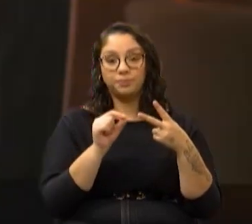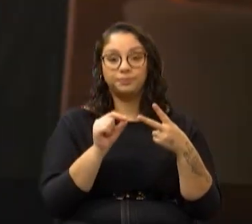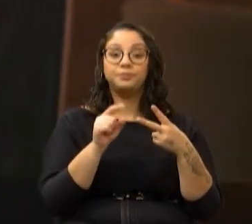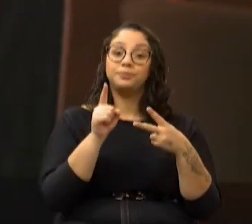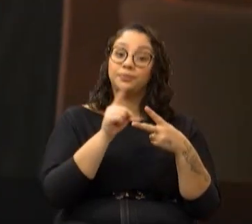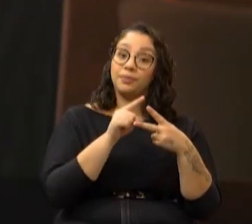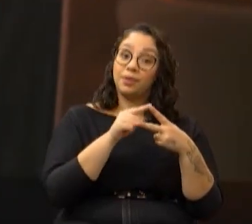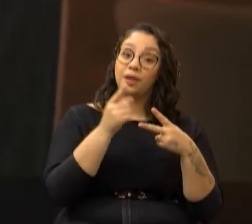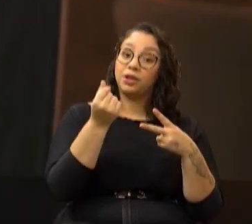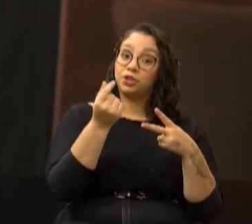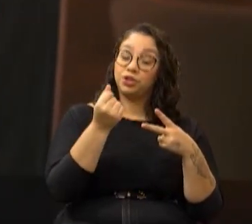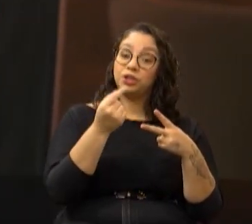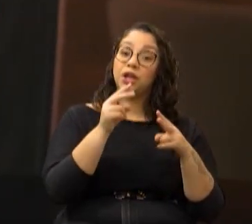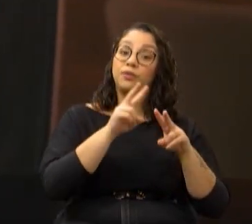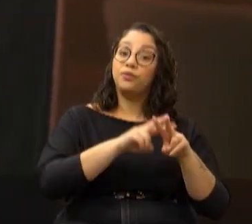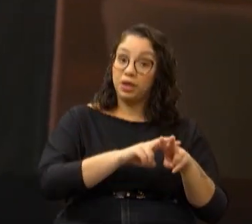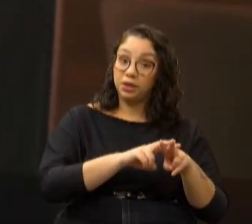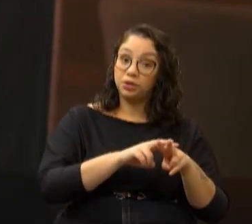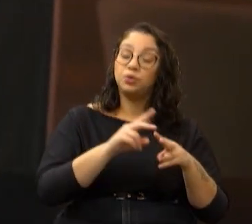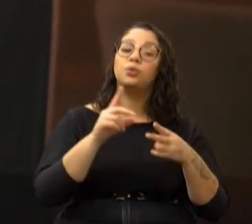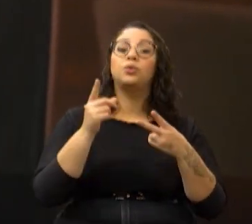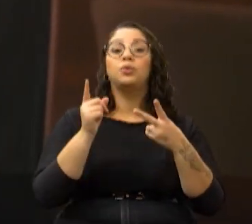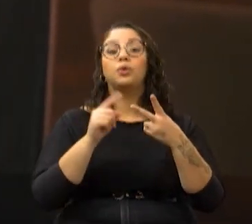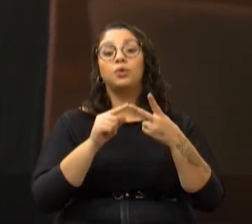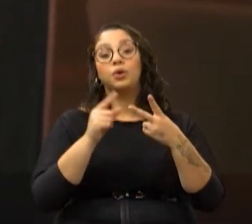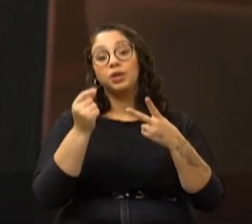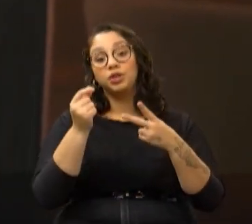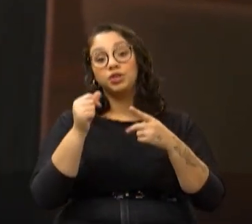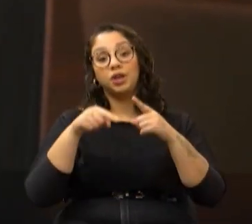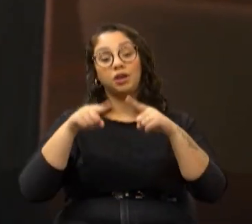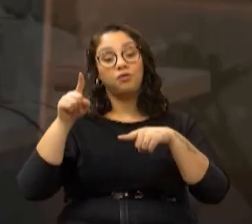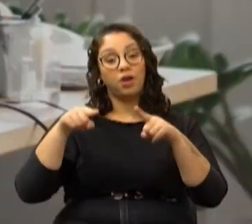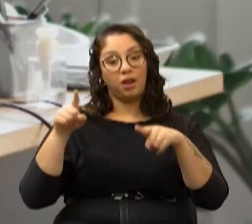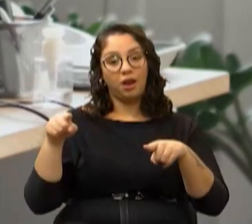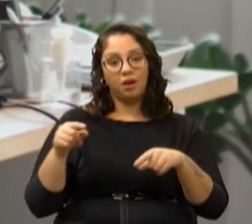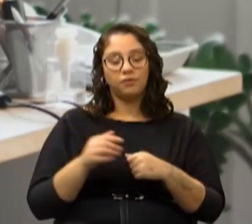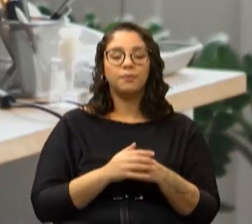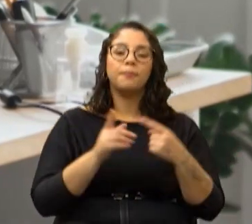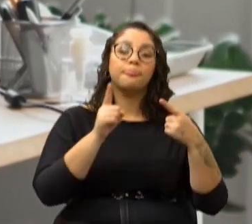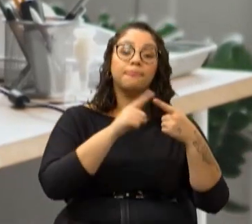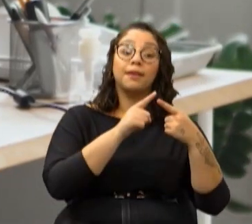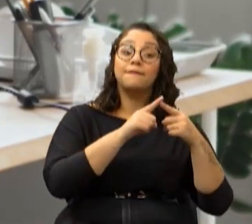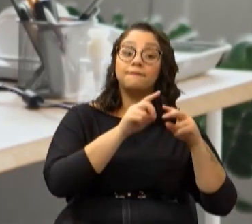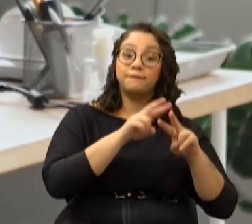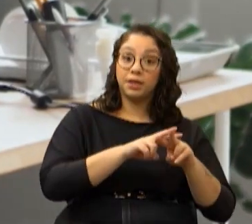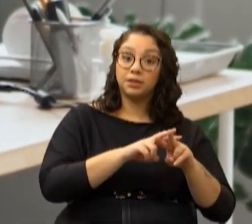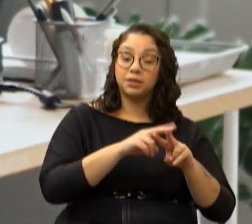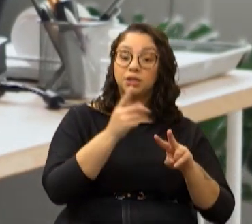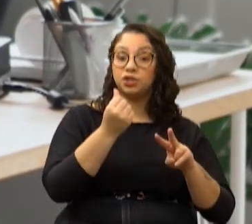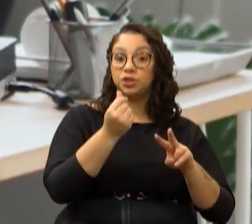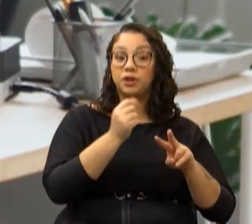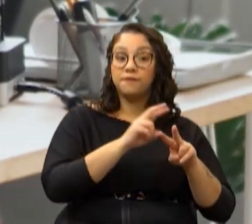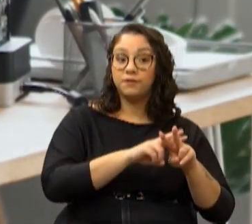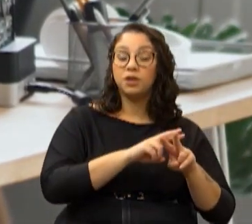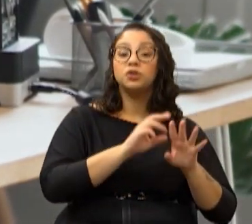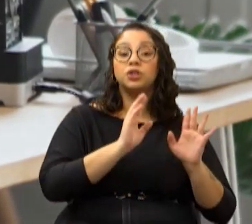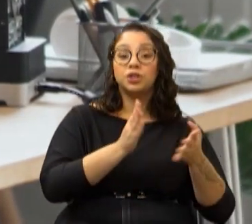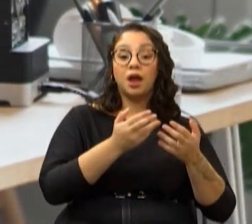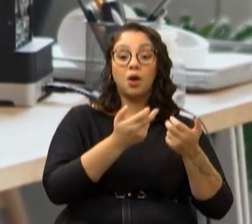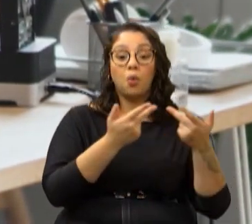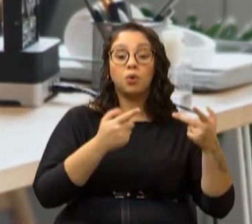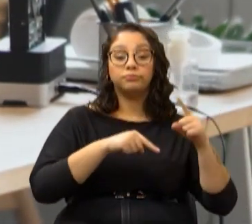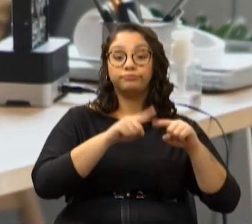possibilidades. Seria a nossa renda fixa ou a renda variável. A renda fixa, por si só, elas já